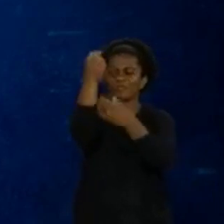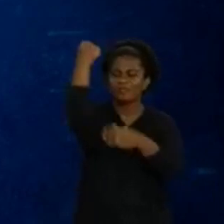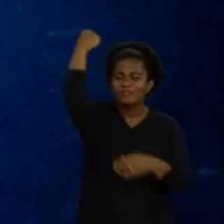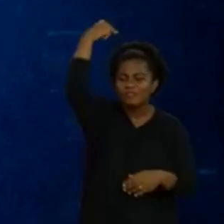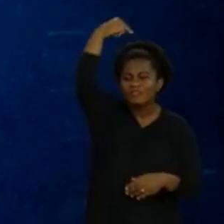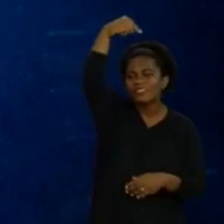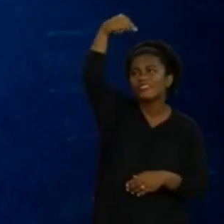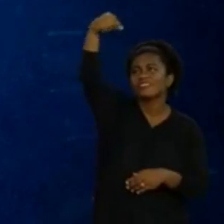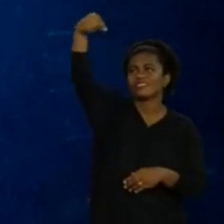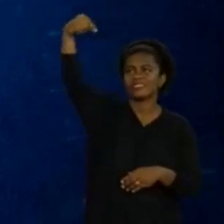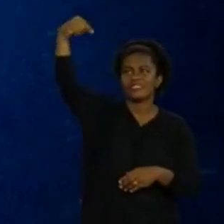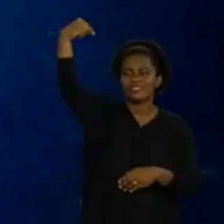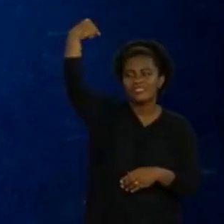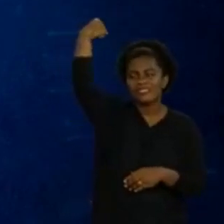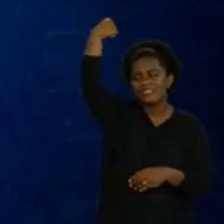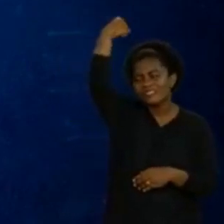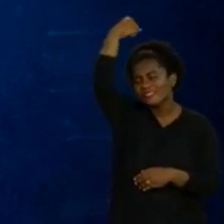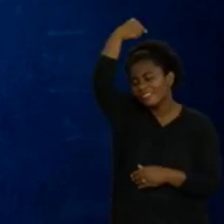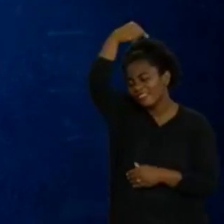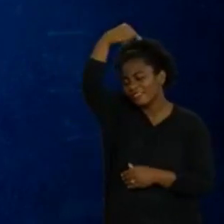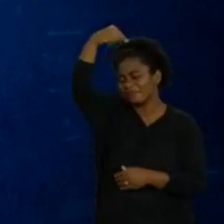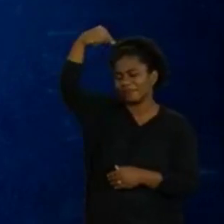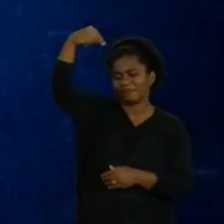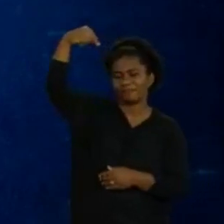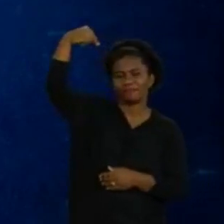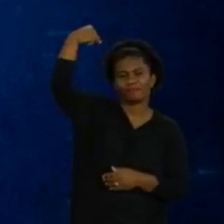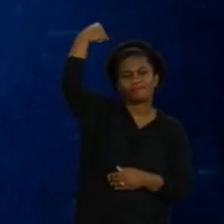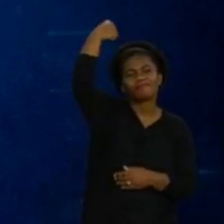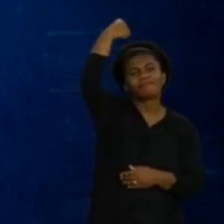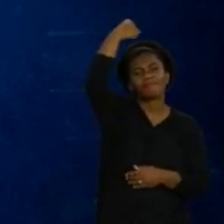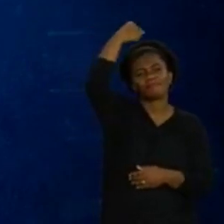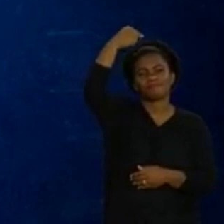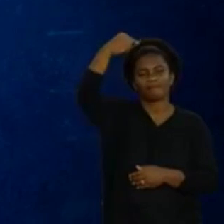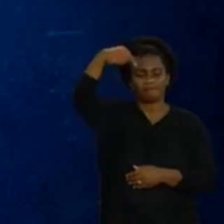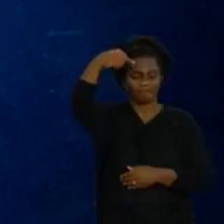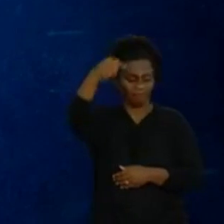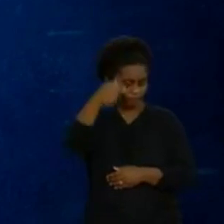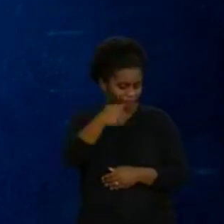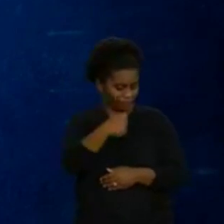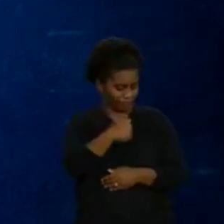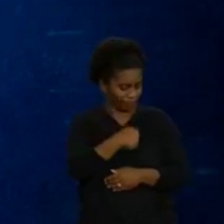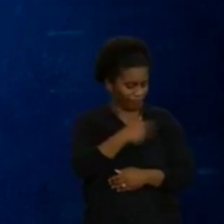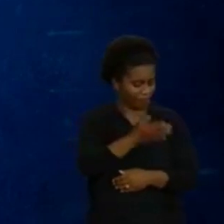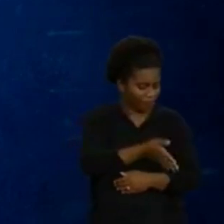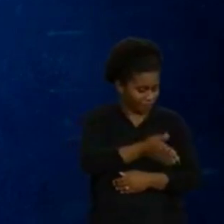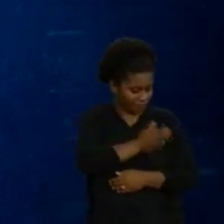Com tuas santas mãos, renova,